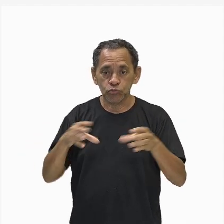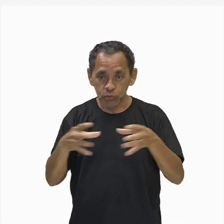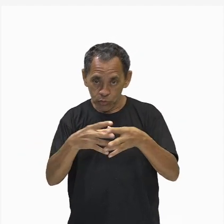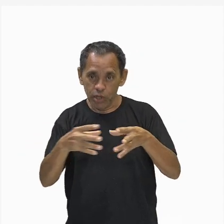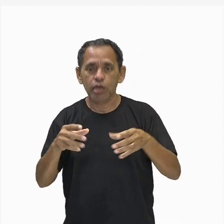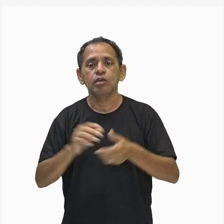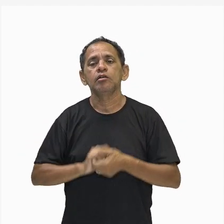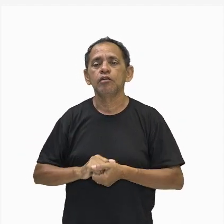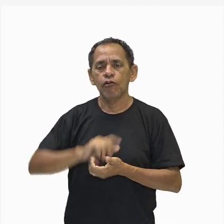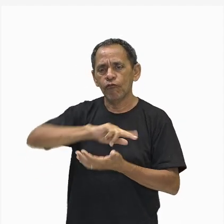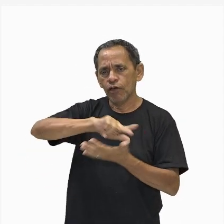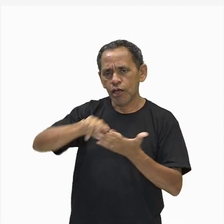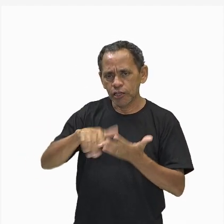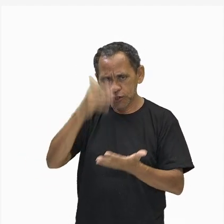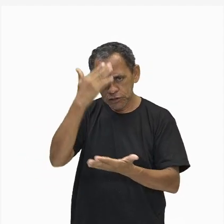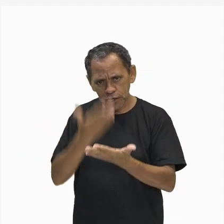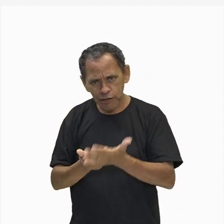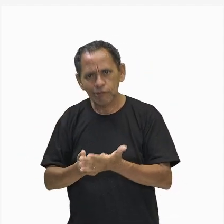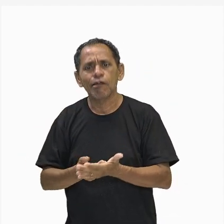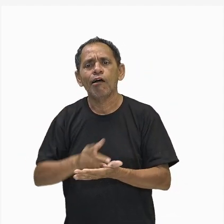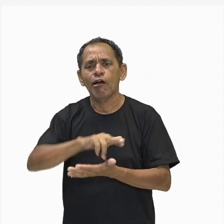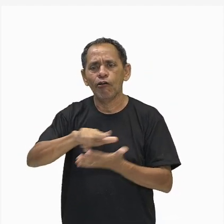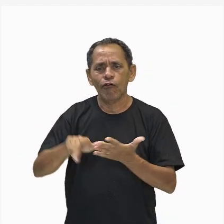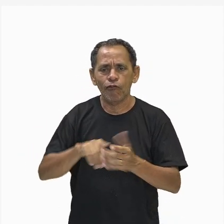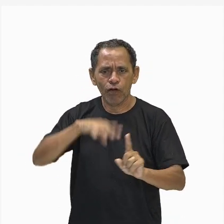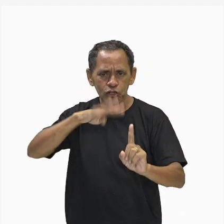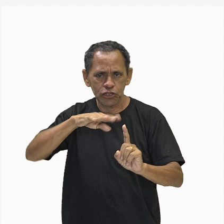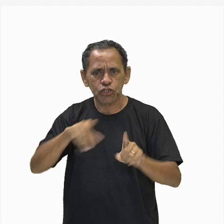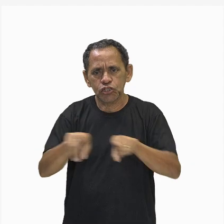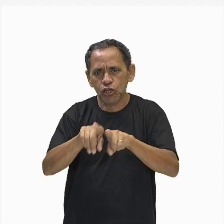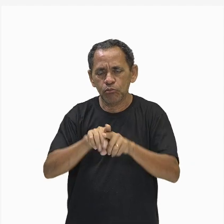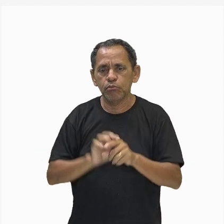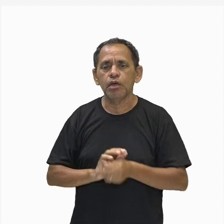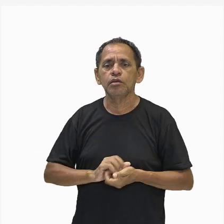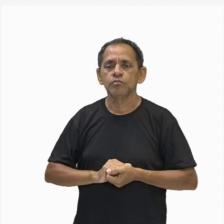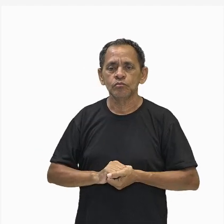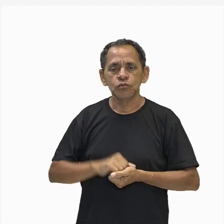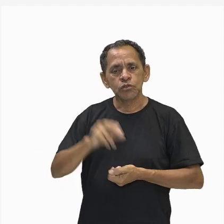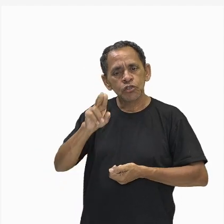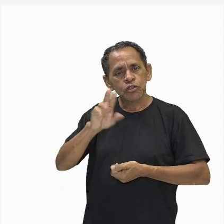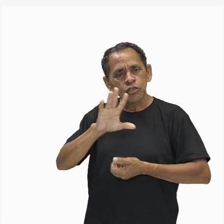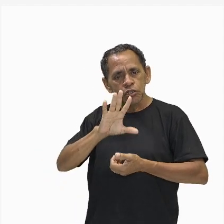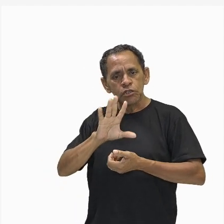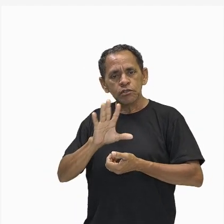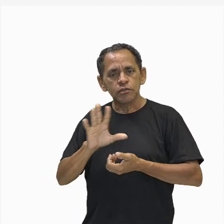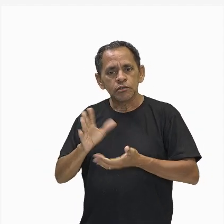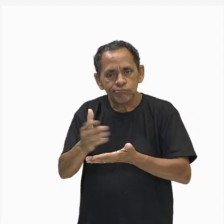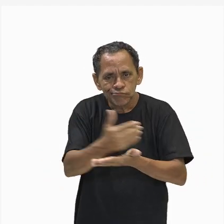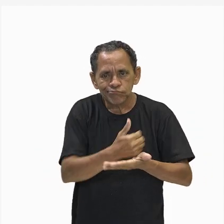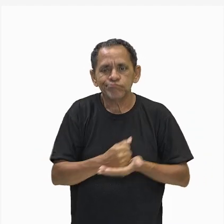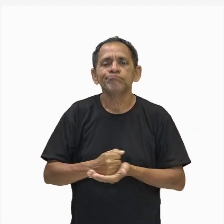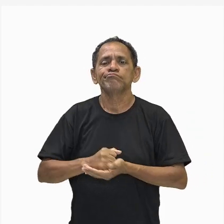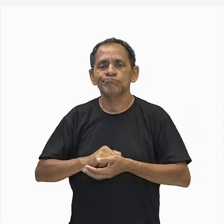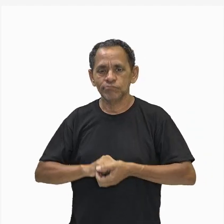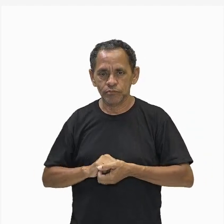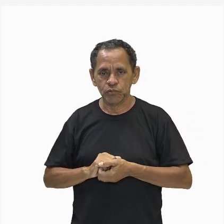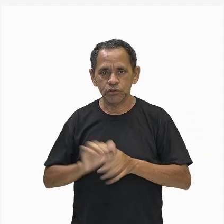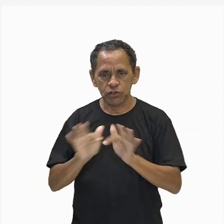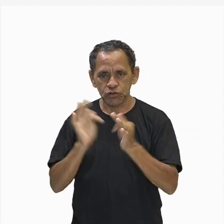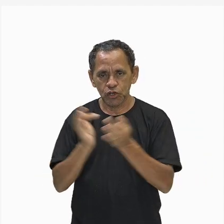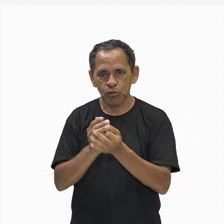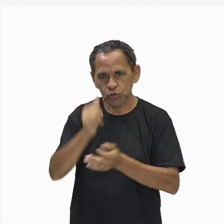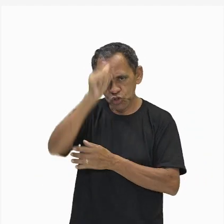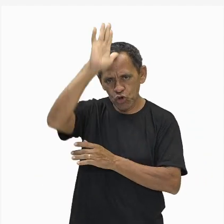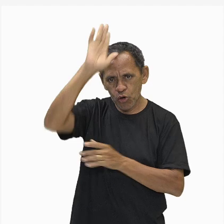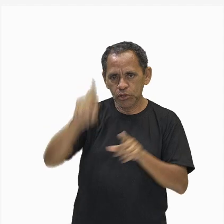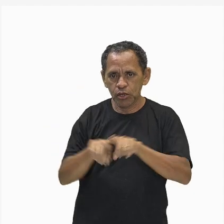politeísta, adotado nas famílias romanas. Além disso, contribuiu para a desarticulação desse império enfraquecido.